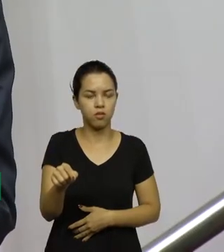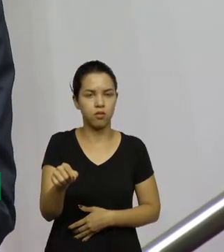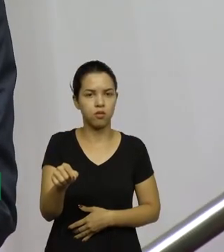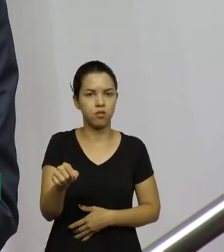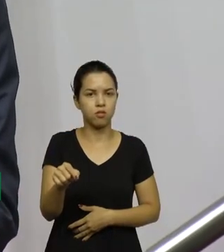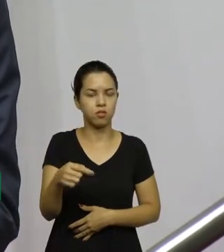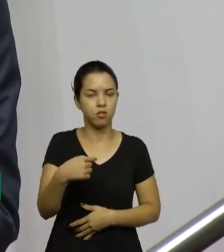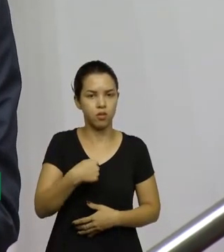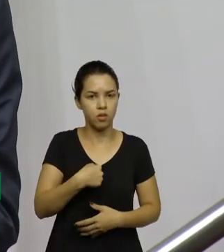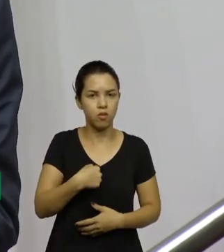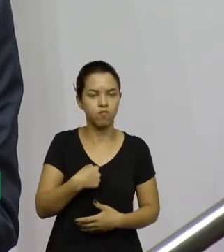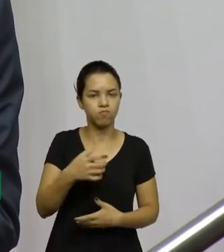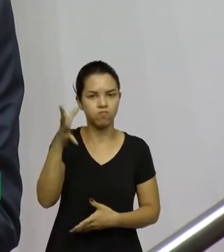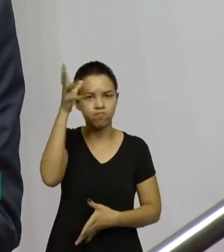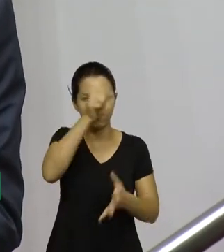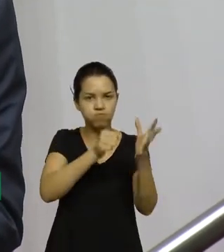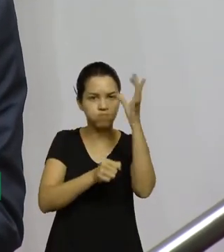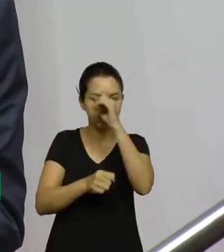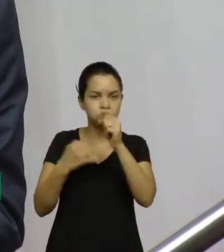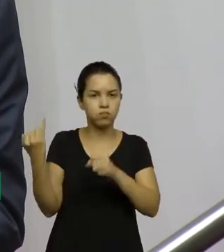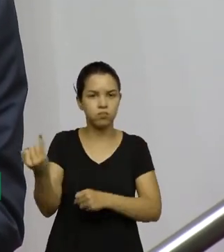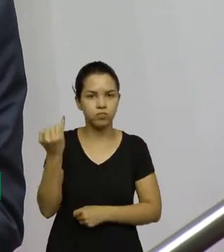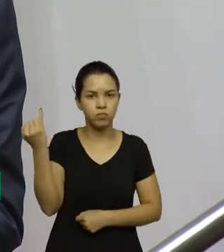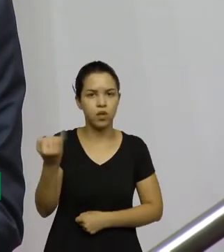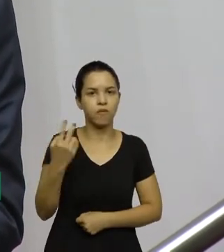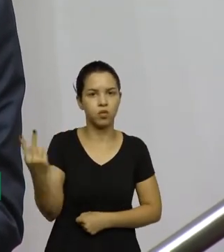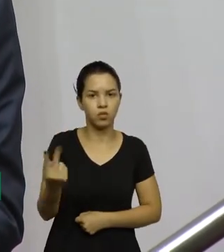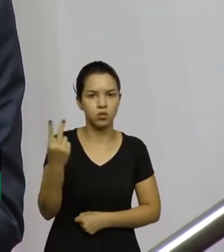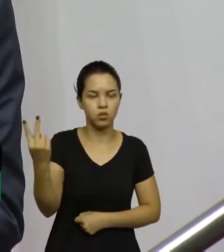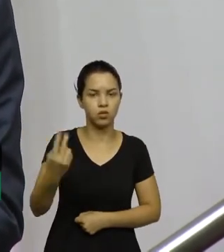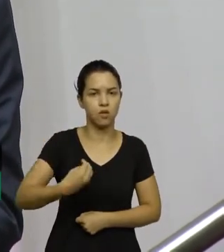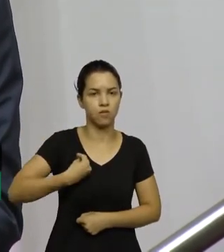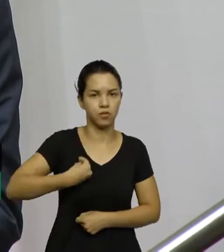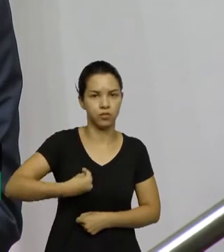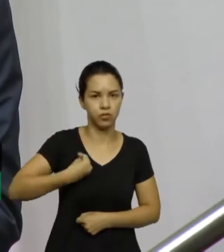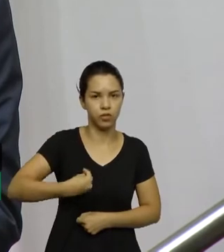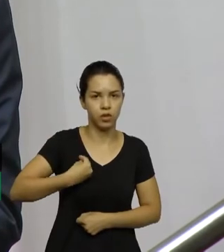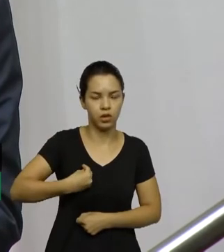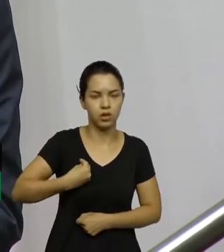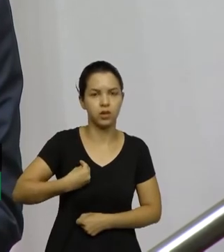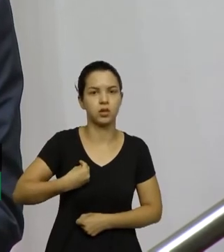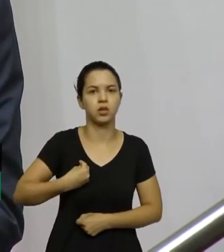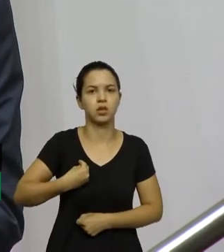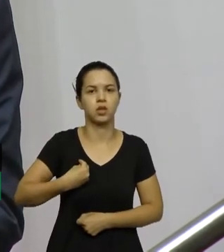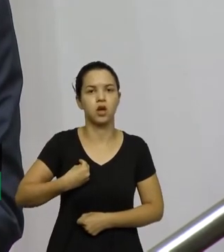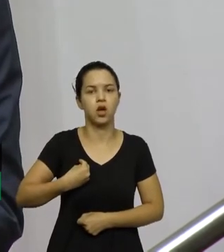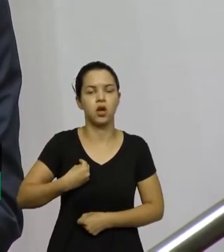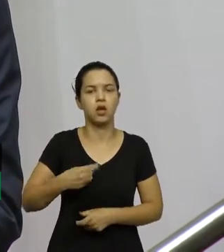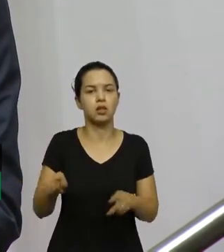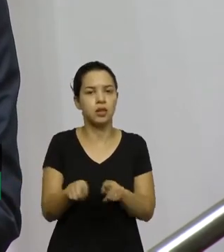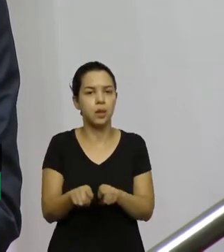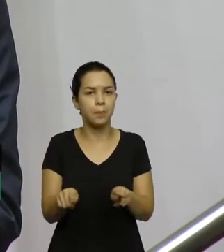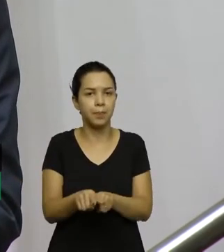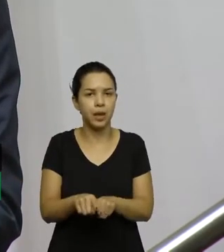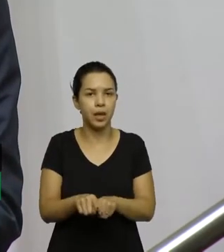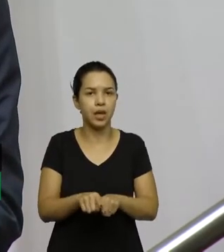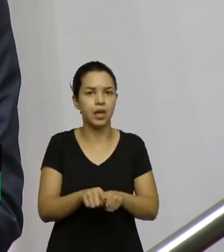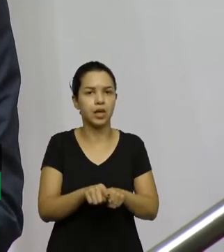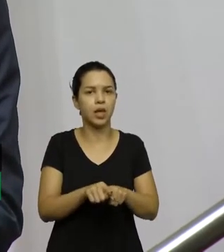alguns ensinamentos importantes, como a valorização da vida, como a